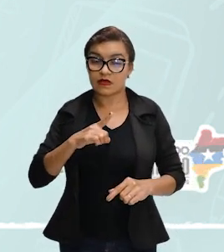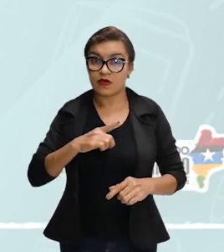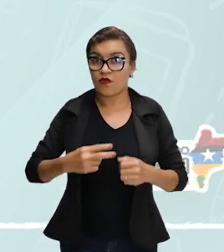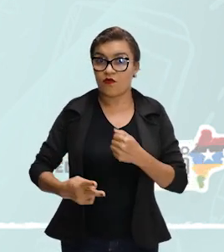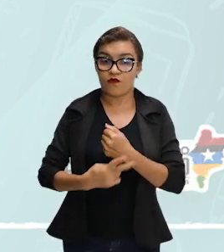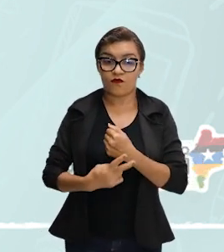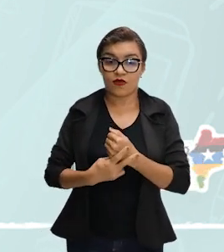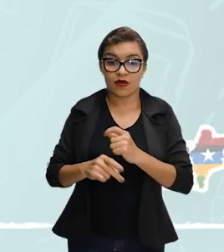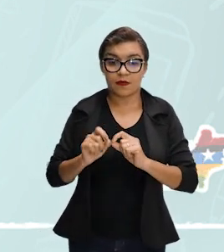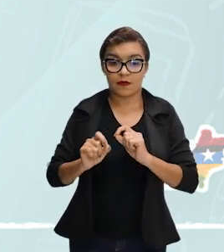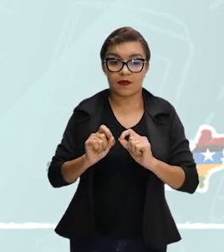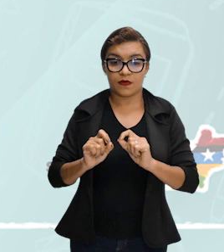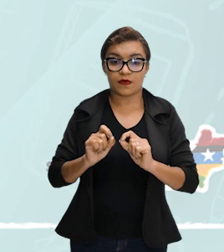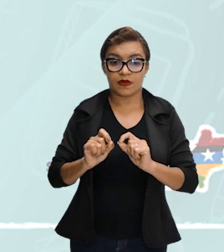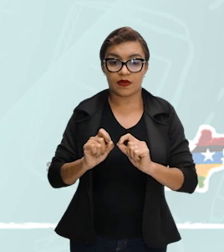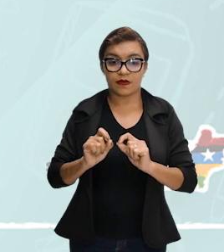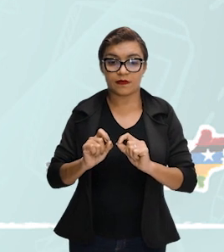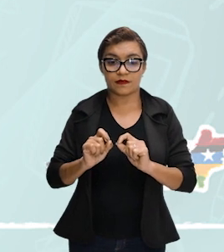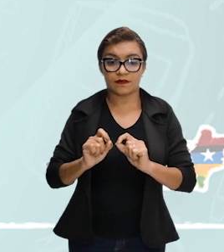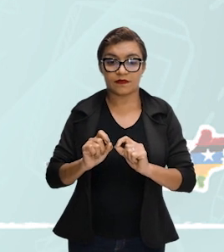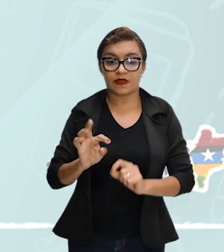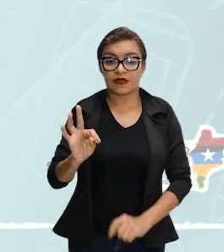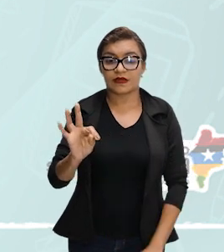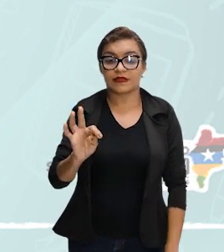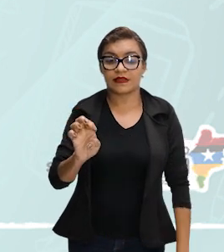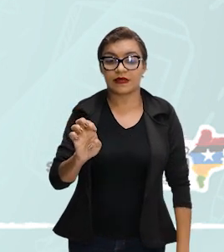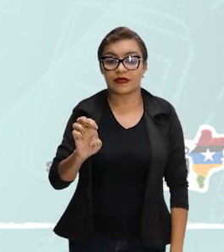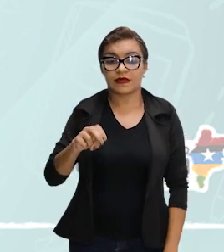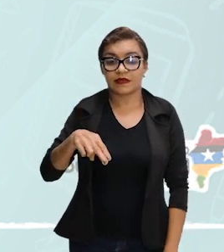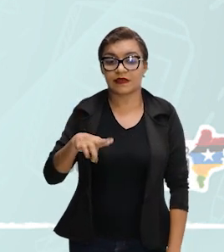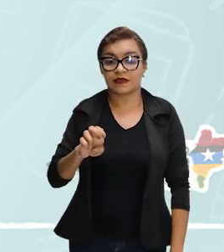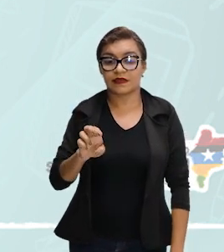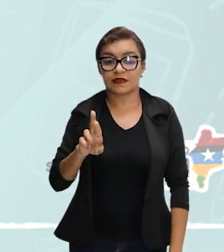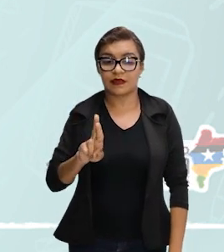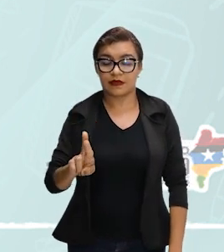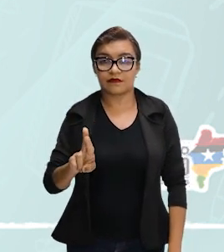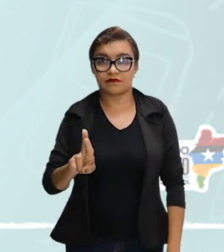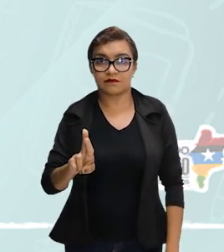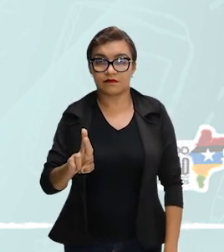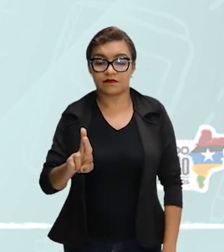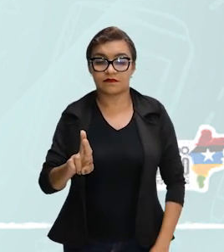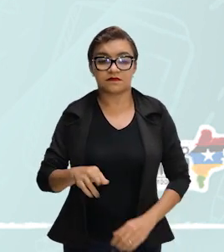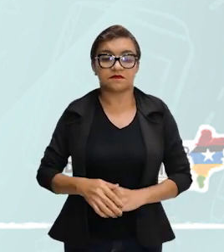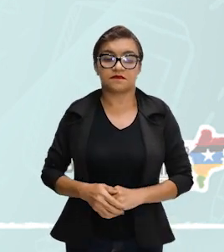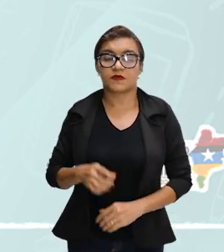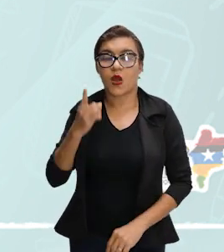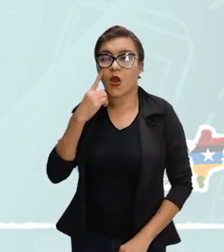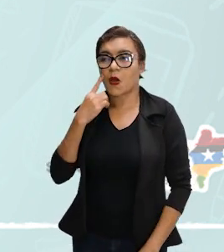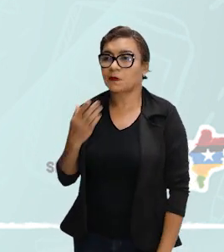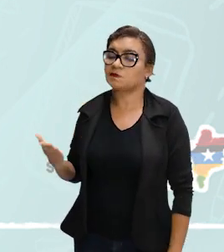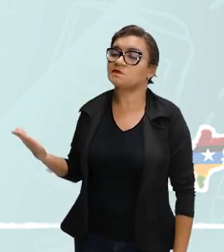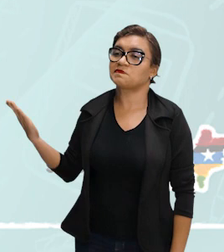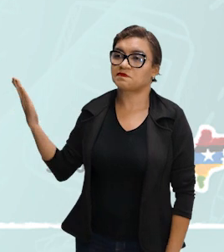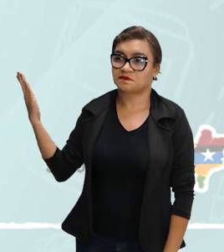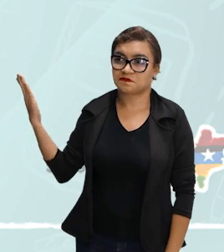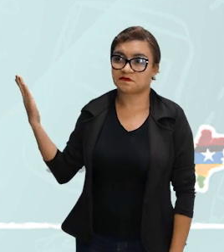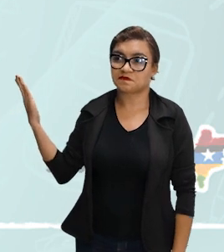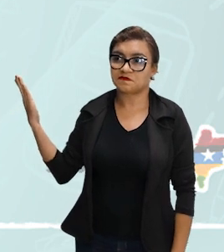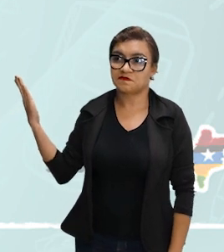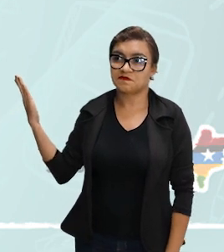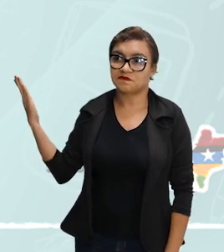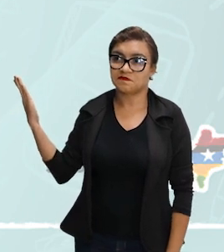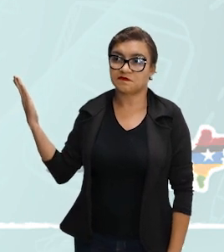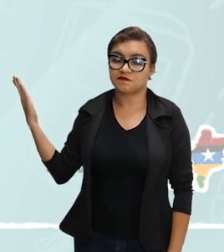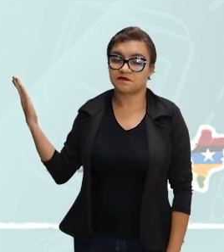tener, tá? Então, nosotros ya tenemos compradas las entradas e nosotros ya